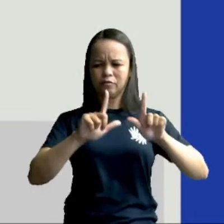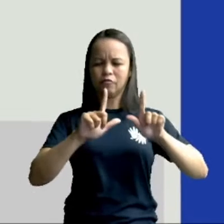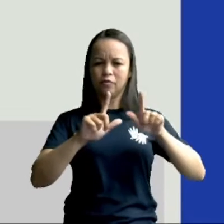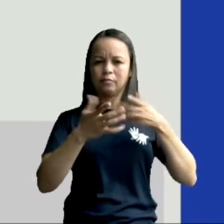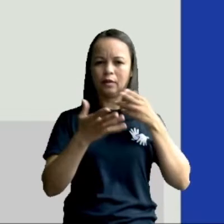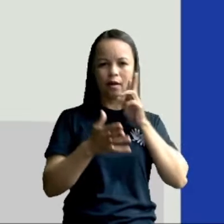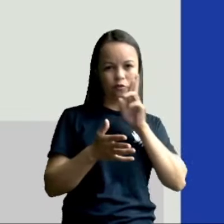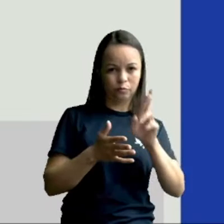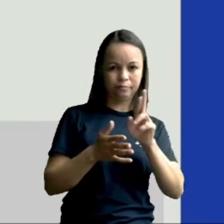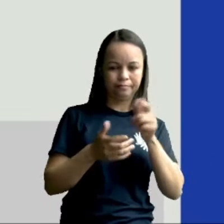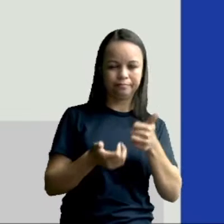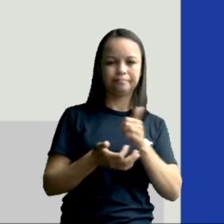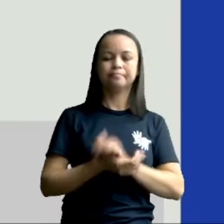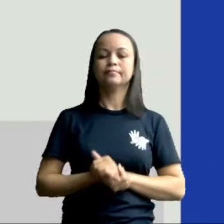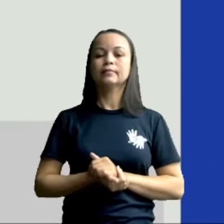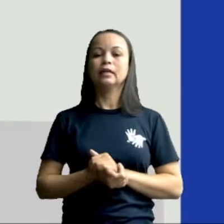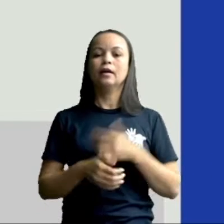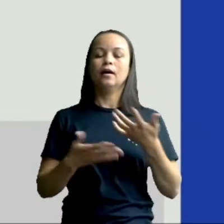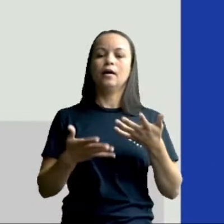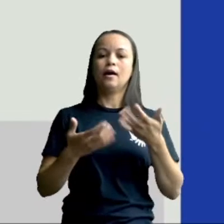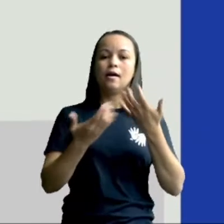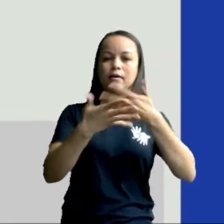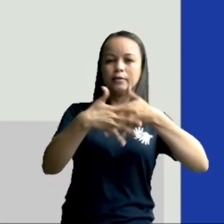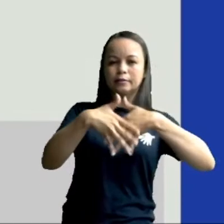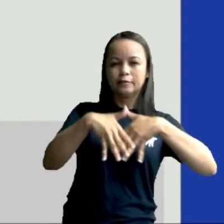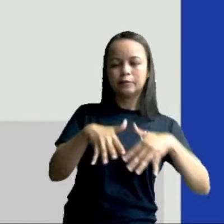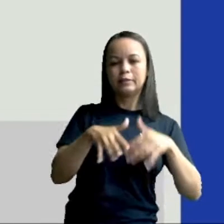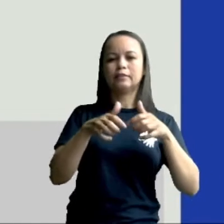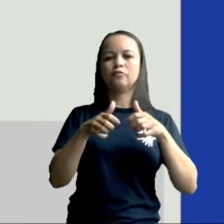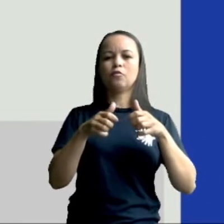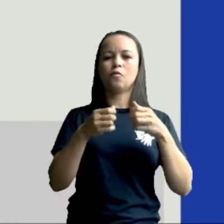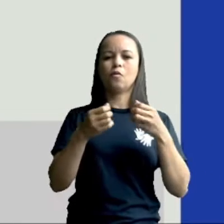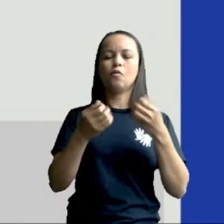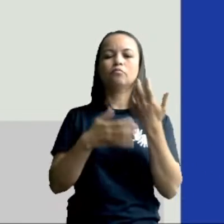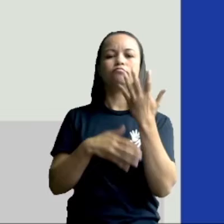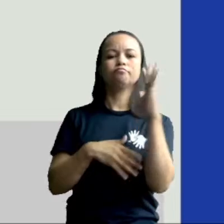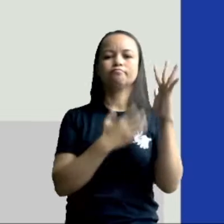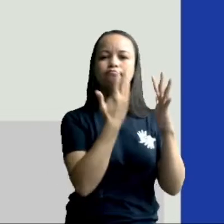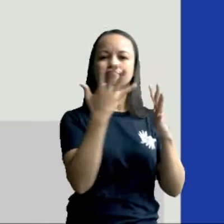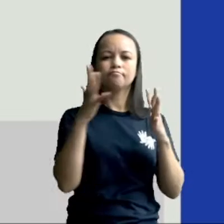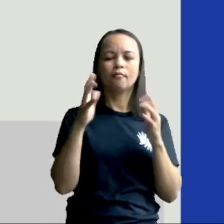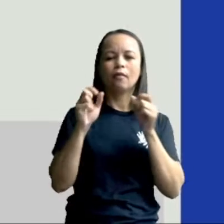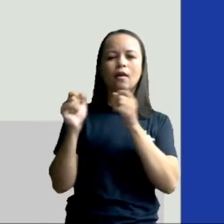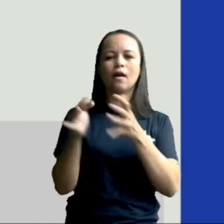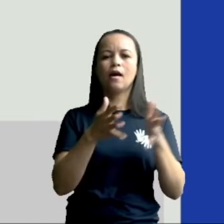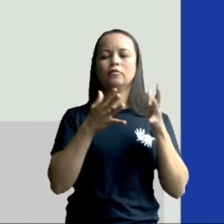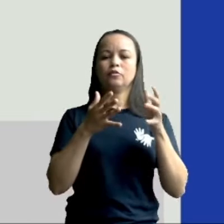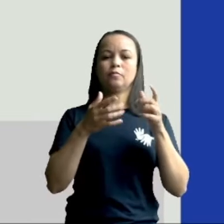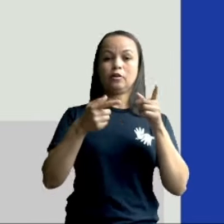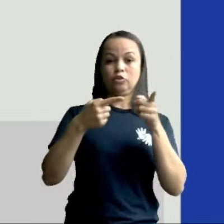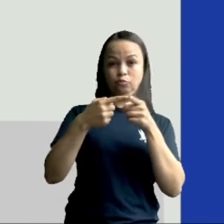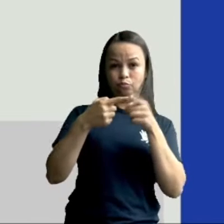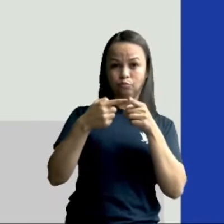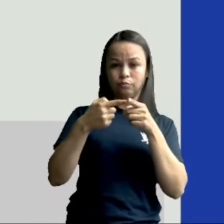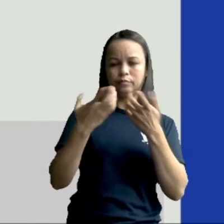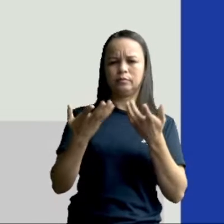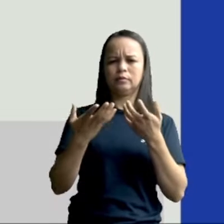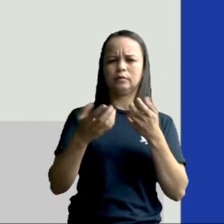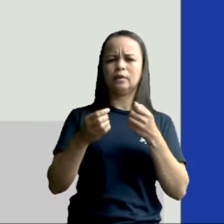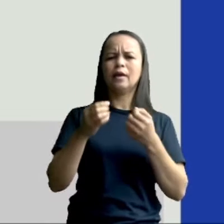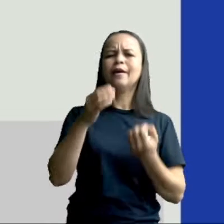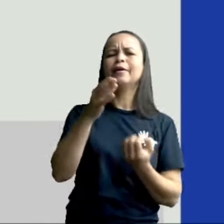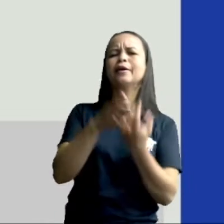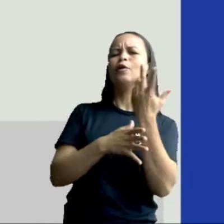tentar responder? A natureza formou elementos mostrados na imagem 1. Quem criou os elementos mostrados